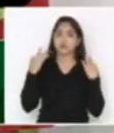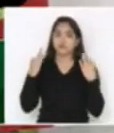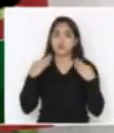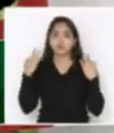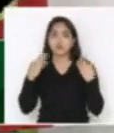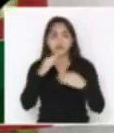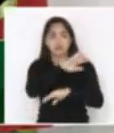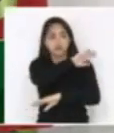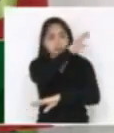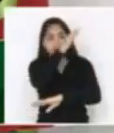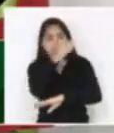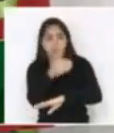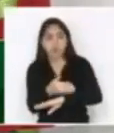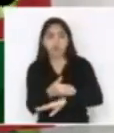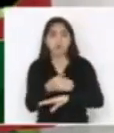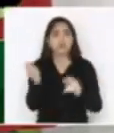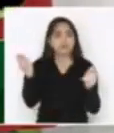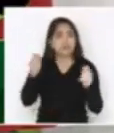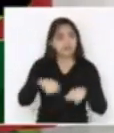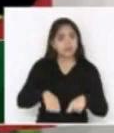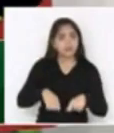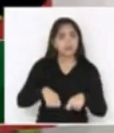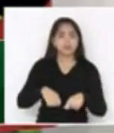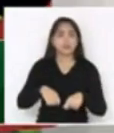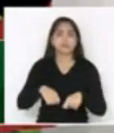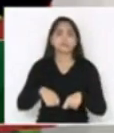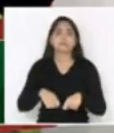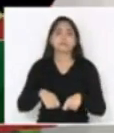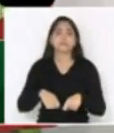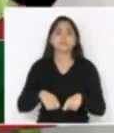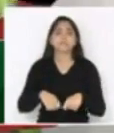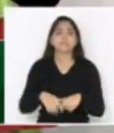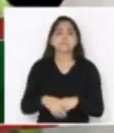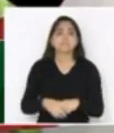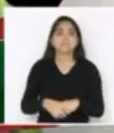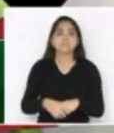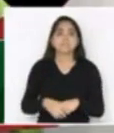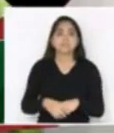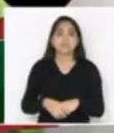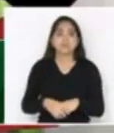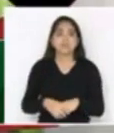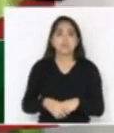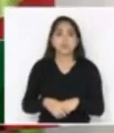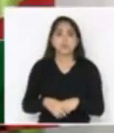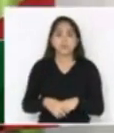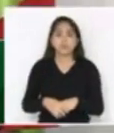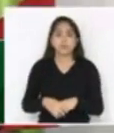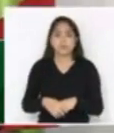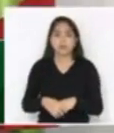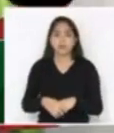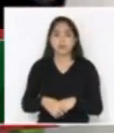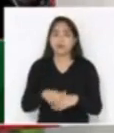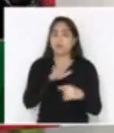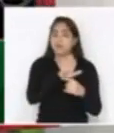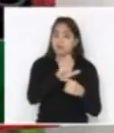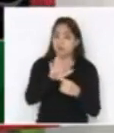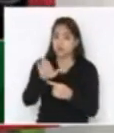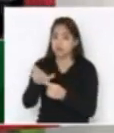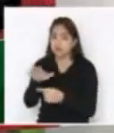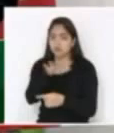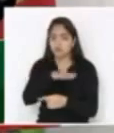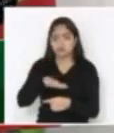serra pode passar por ali, quem sobe pode passar por ali. É uma região turística, Deco, que vai ajudar muito toda a